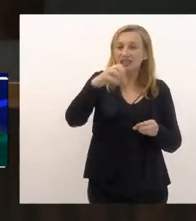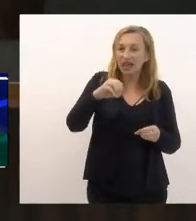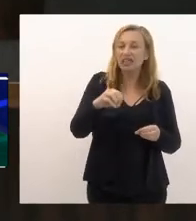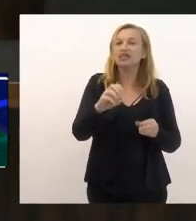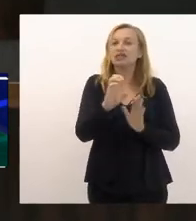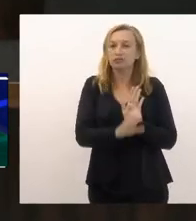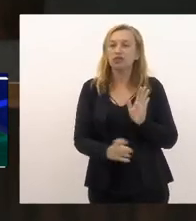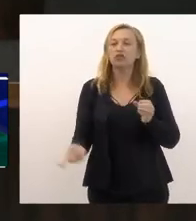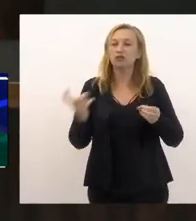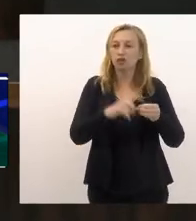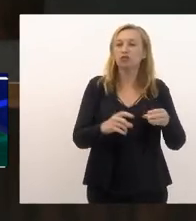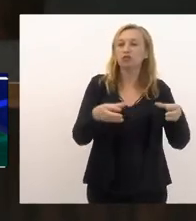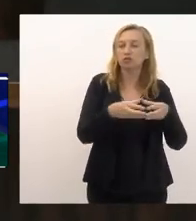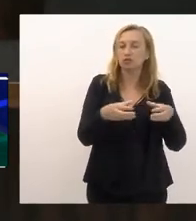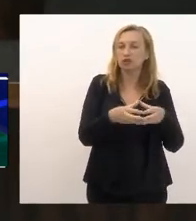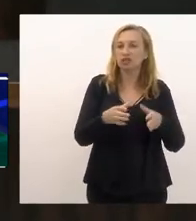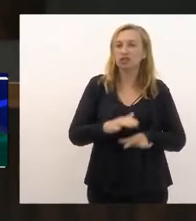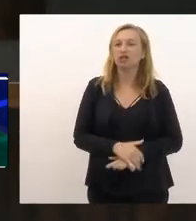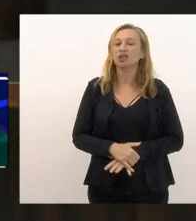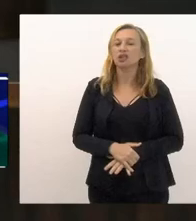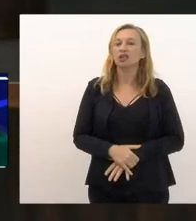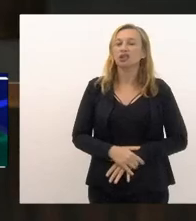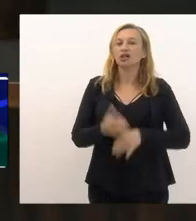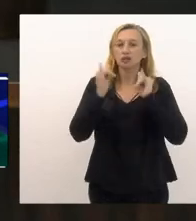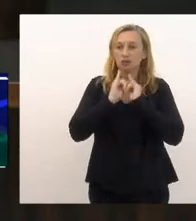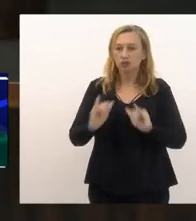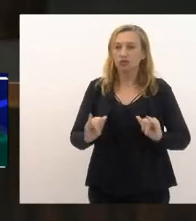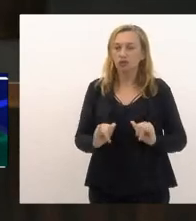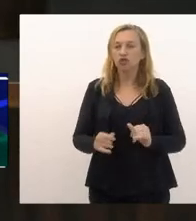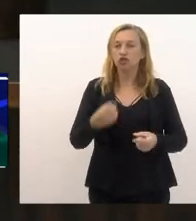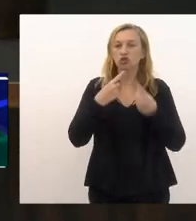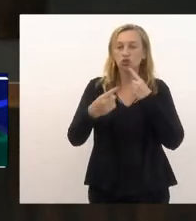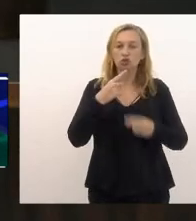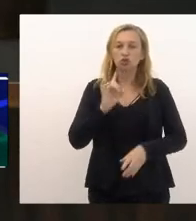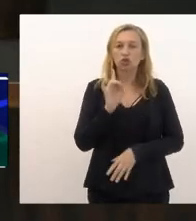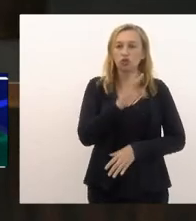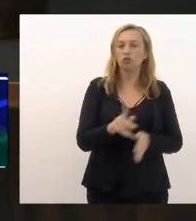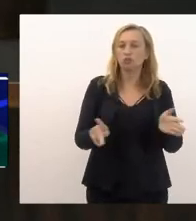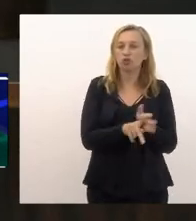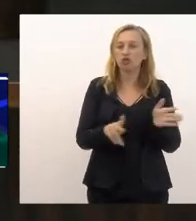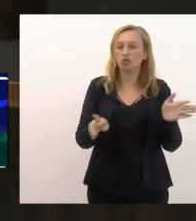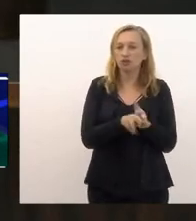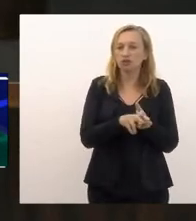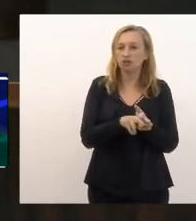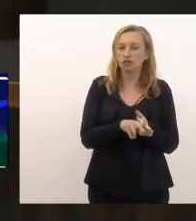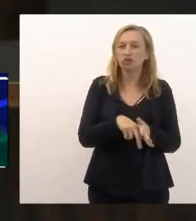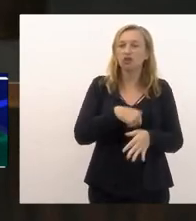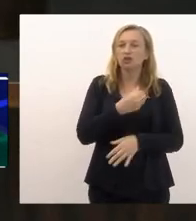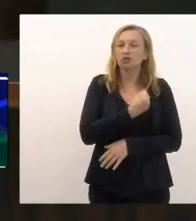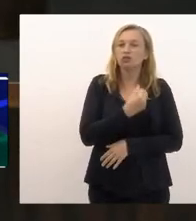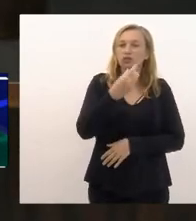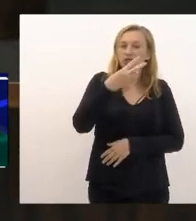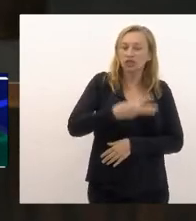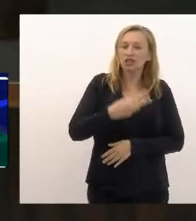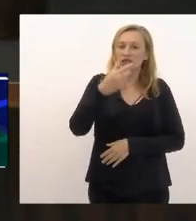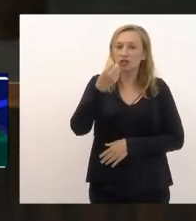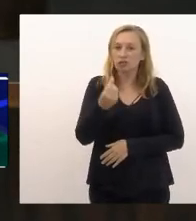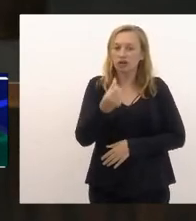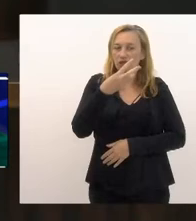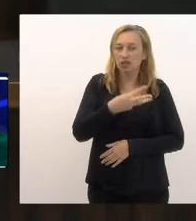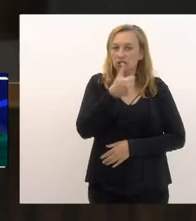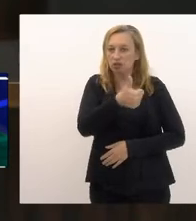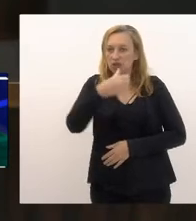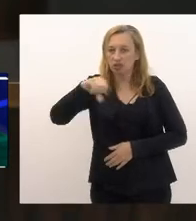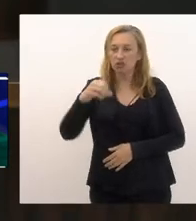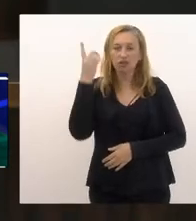10 emendas, retorna às comissões. Anuncio, em discussão única, projeto de resolução número